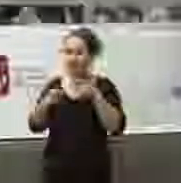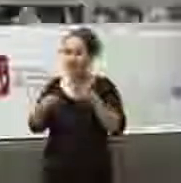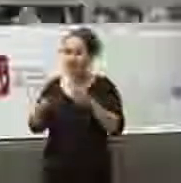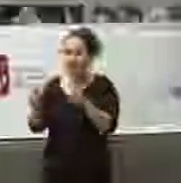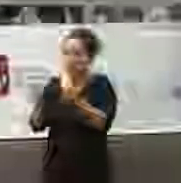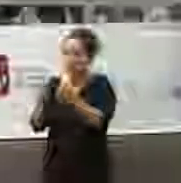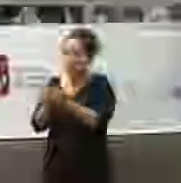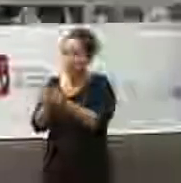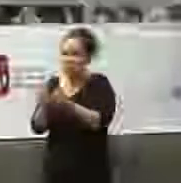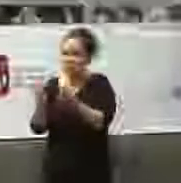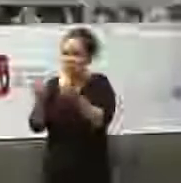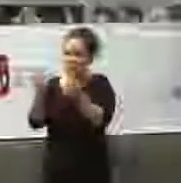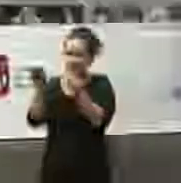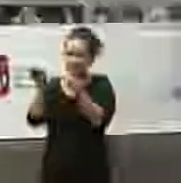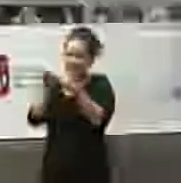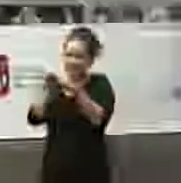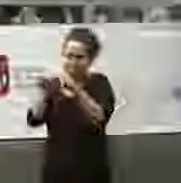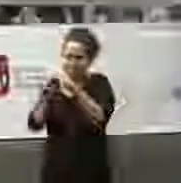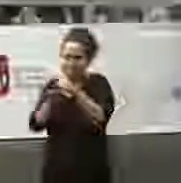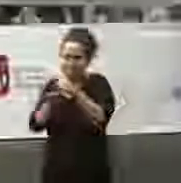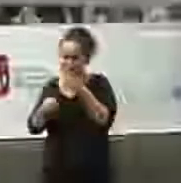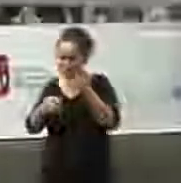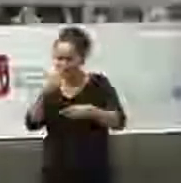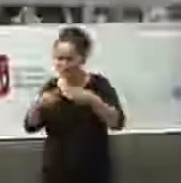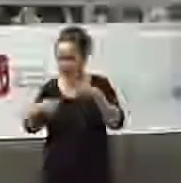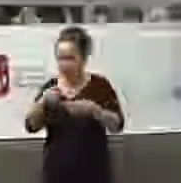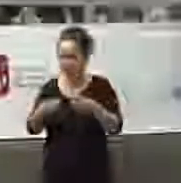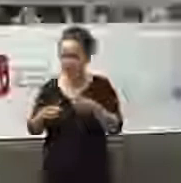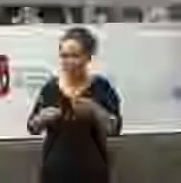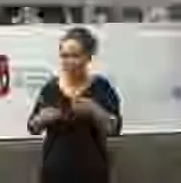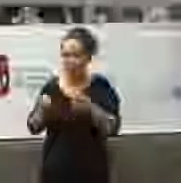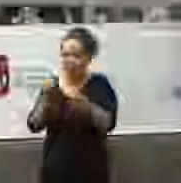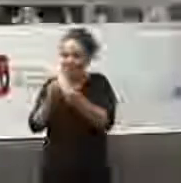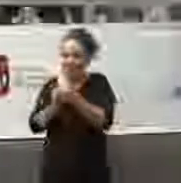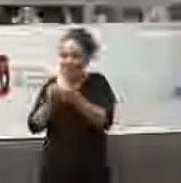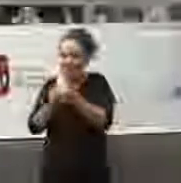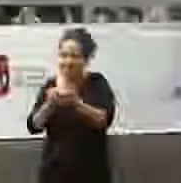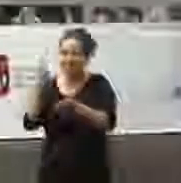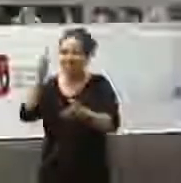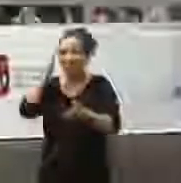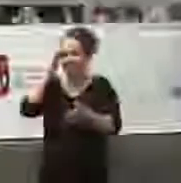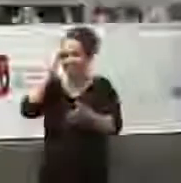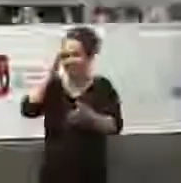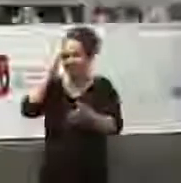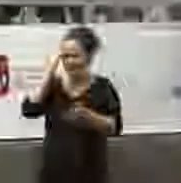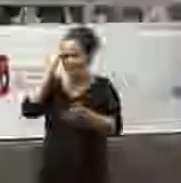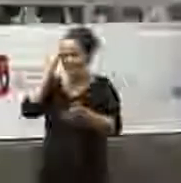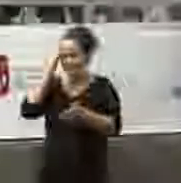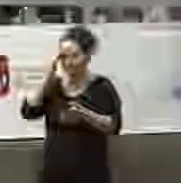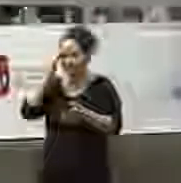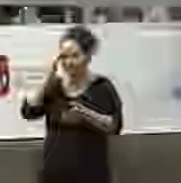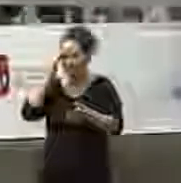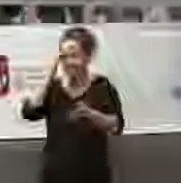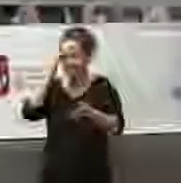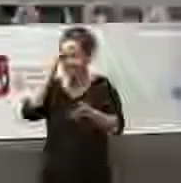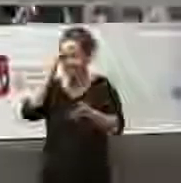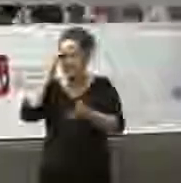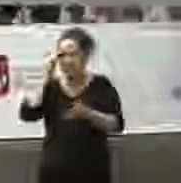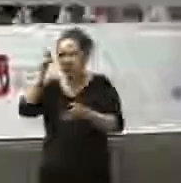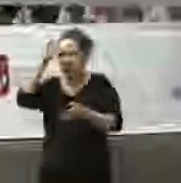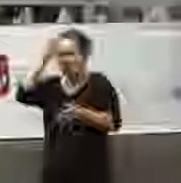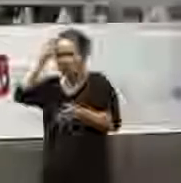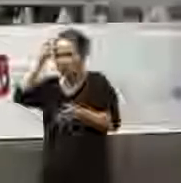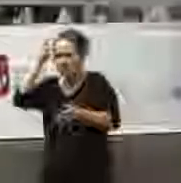a judicialização e é muitas vezes a falta de compreensão de algumas autoridades de de controle